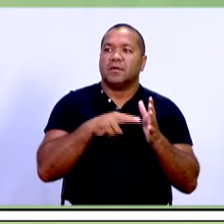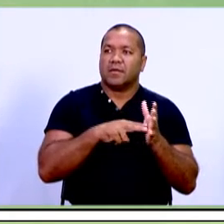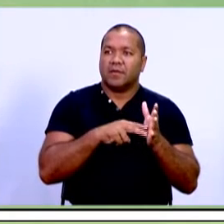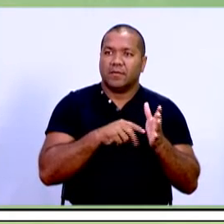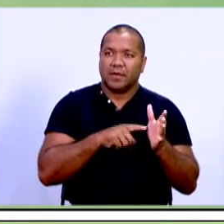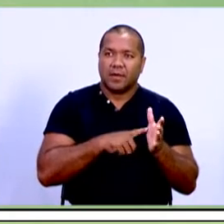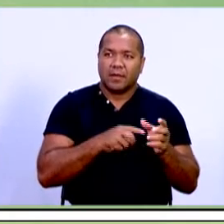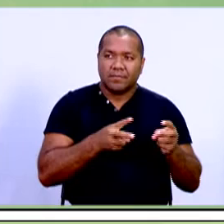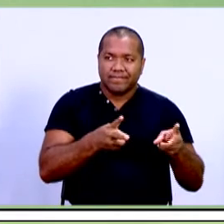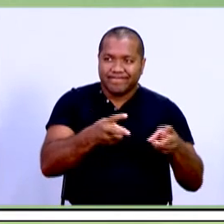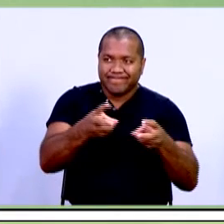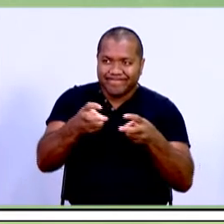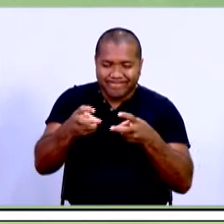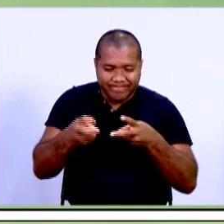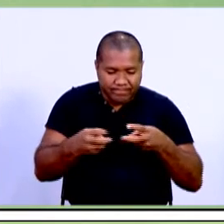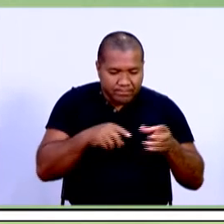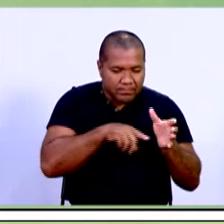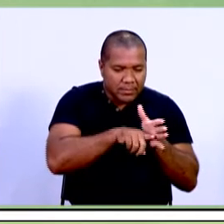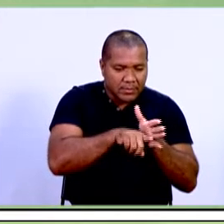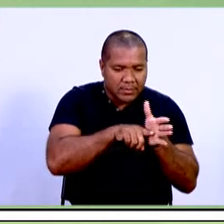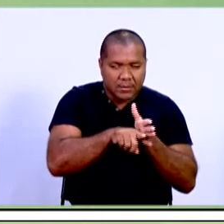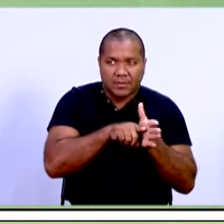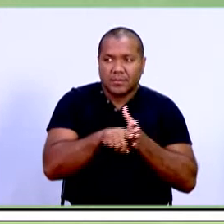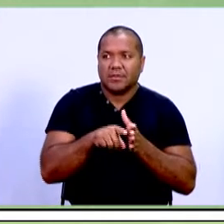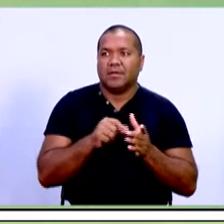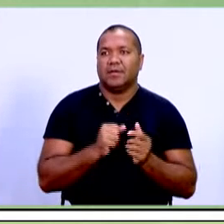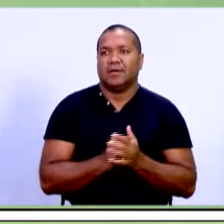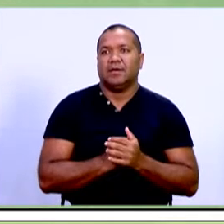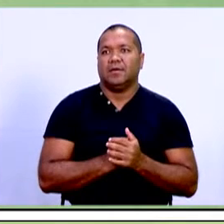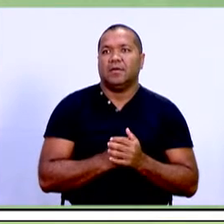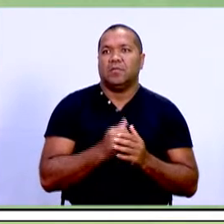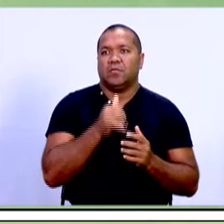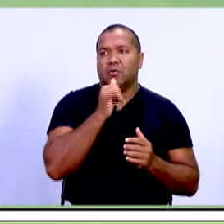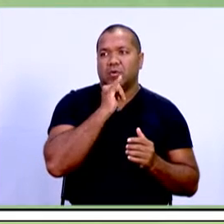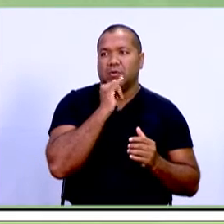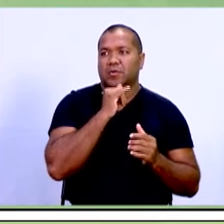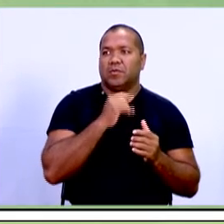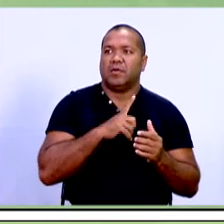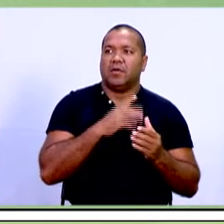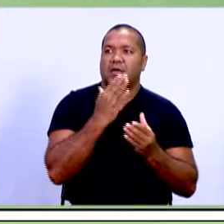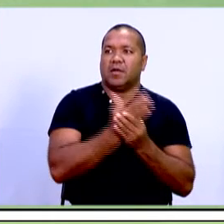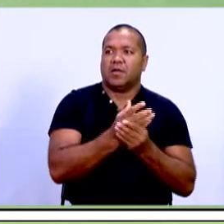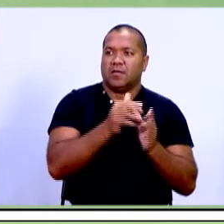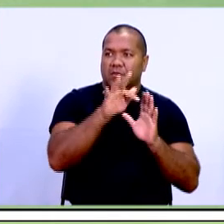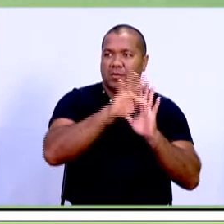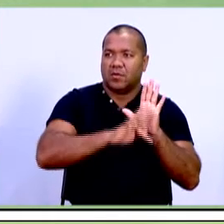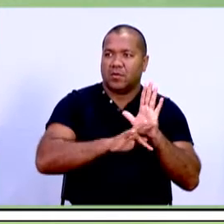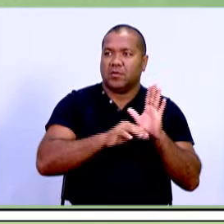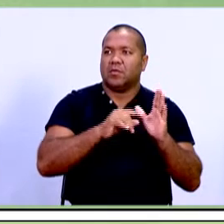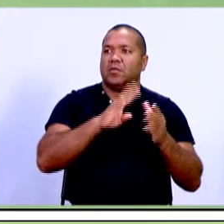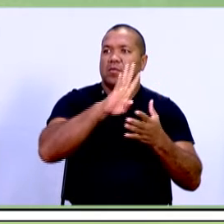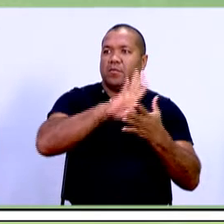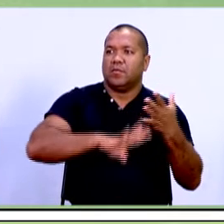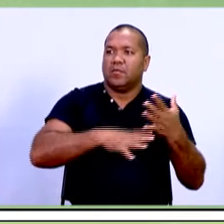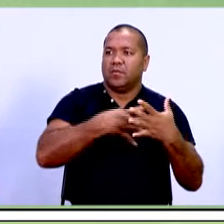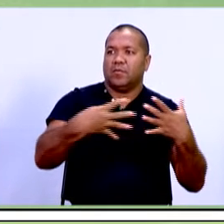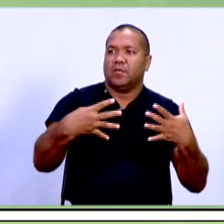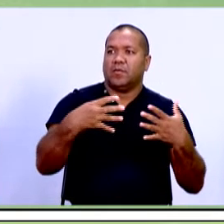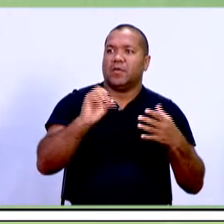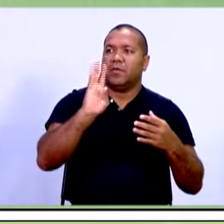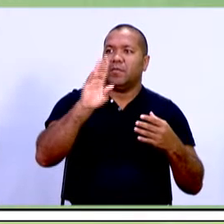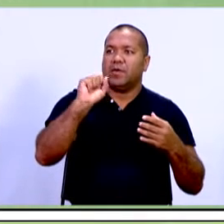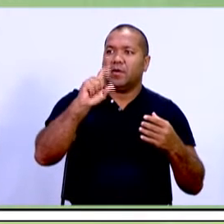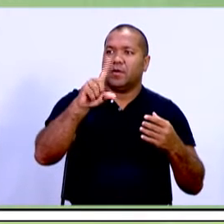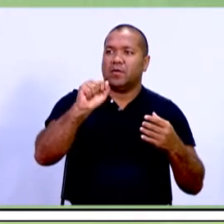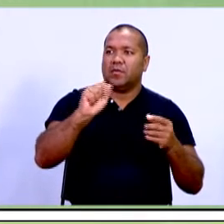diferentes fontes. Por exemplo, aqui nós temos arquivos de texto, planilhas, um banco de